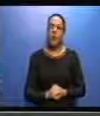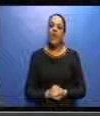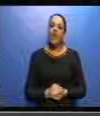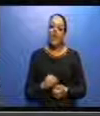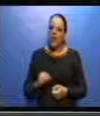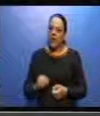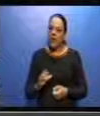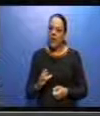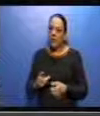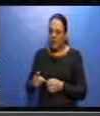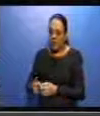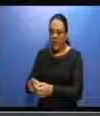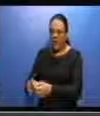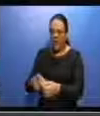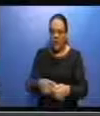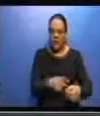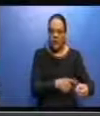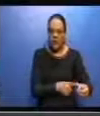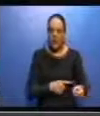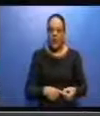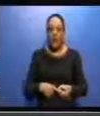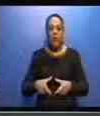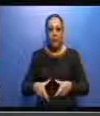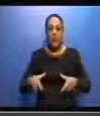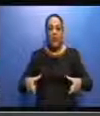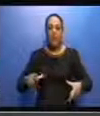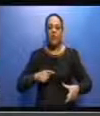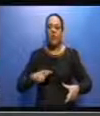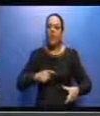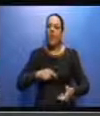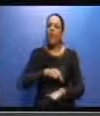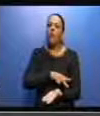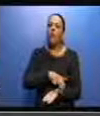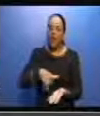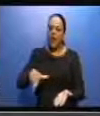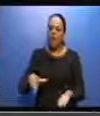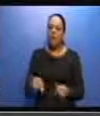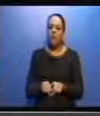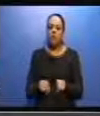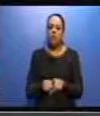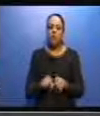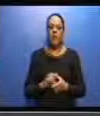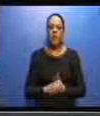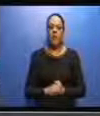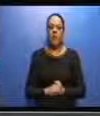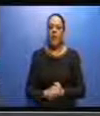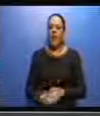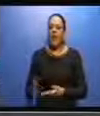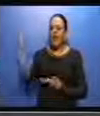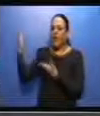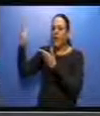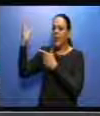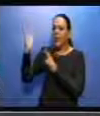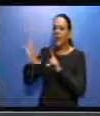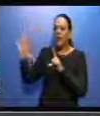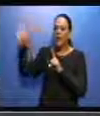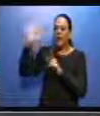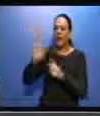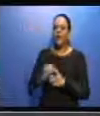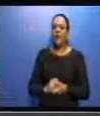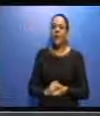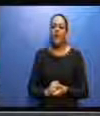número aqui de regiões metropolitanas a imagem aqui ao lado ela ao lado ela ilustra a região metropolitana de